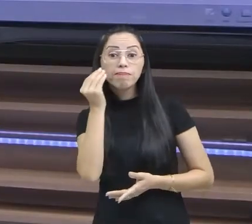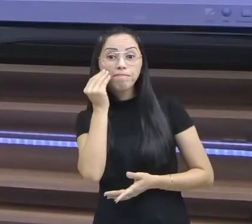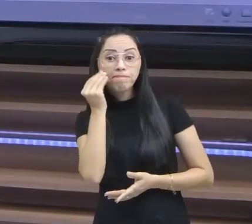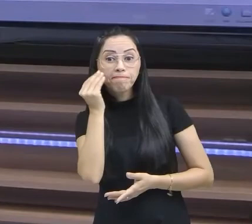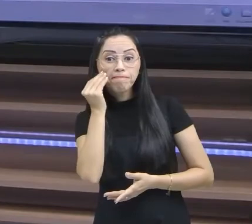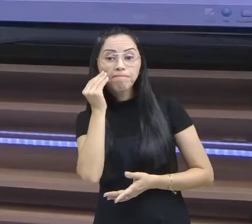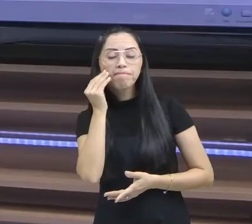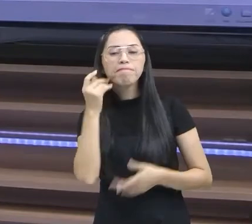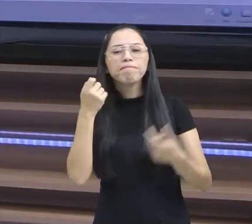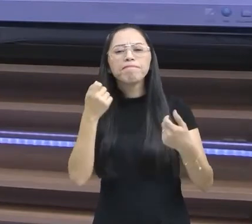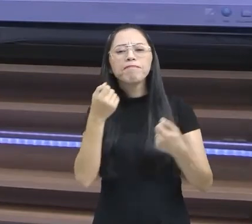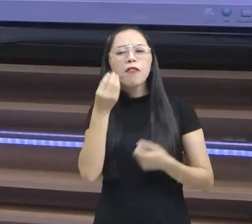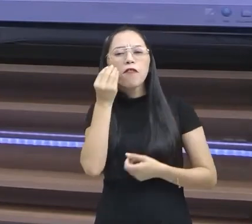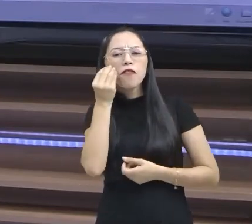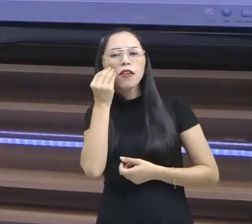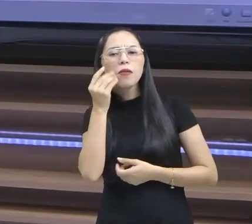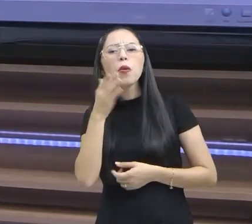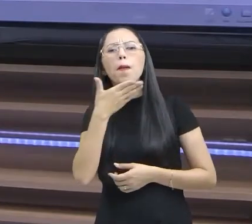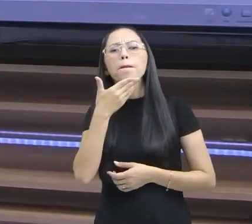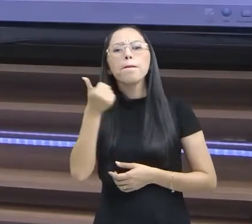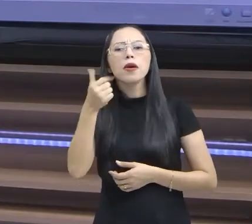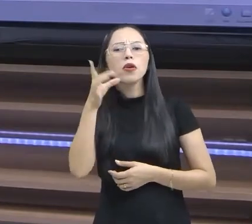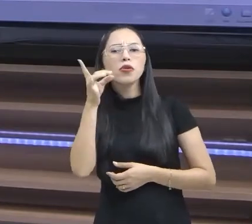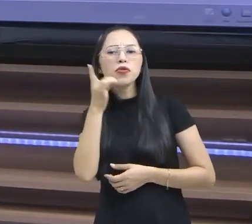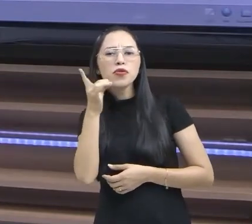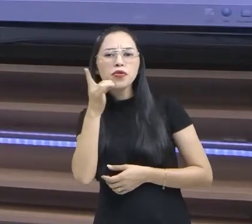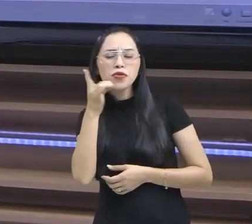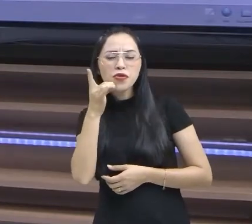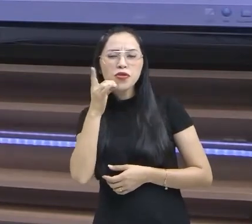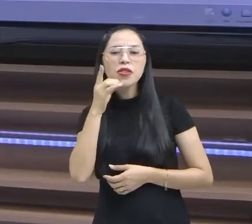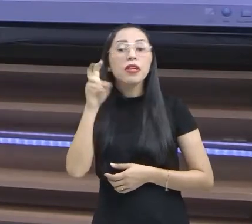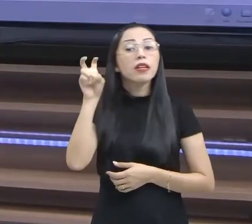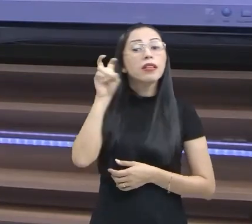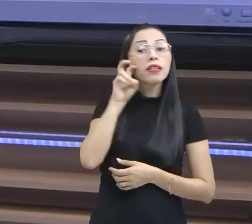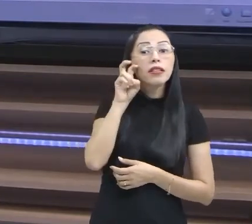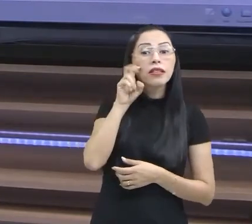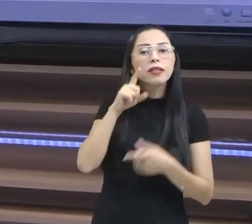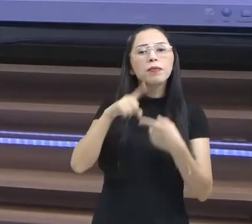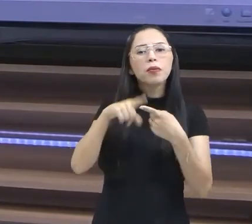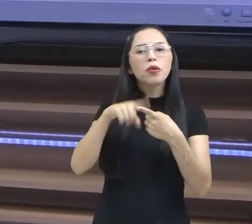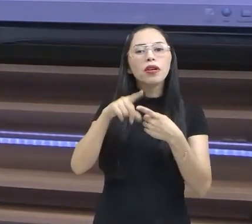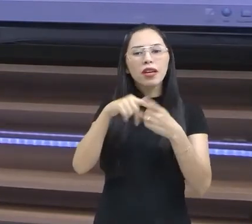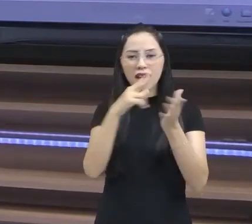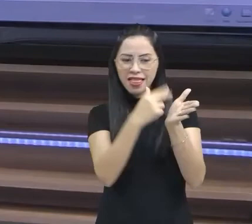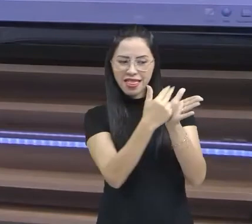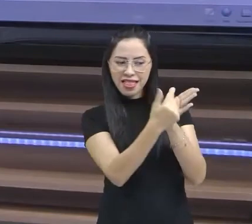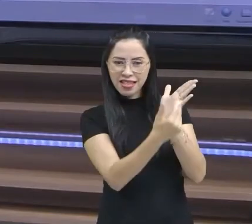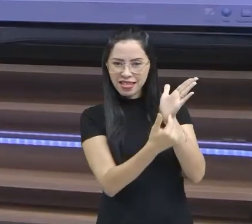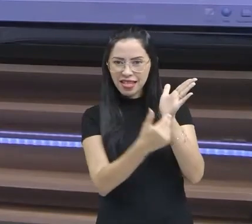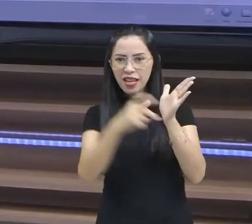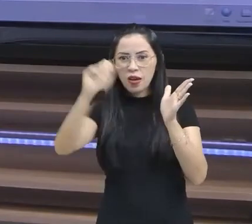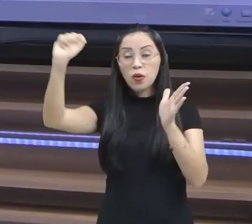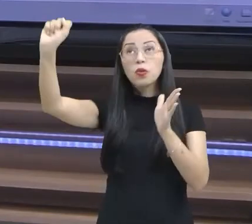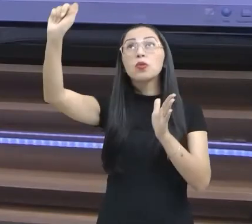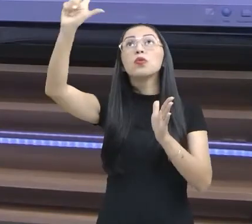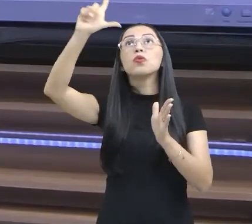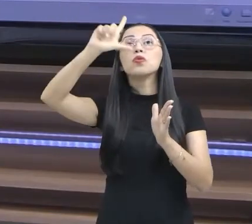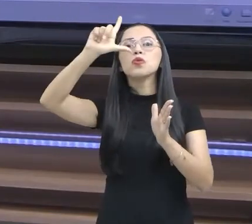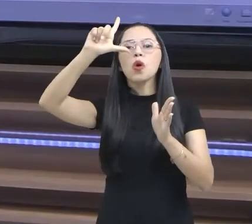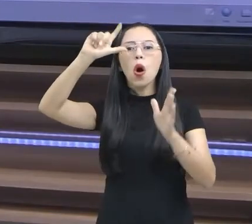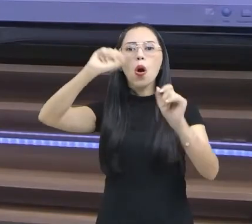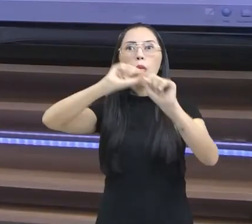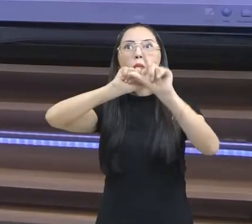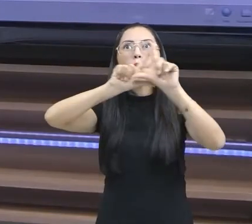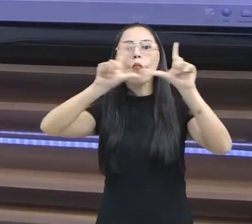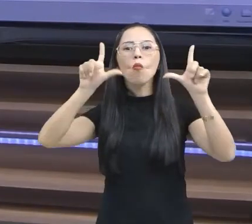temperatura. Vimos que o melhor dia para Maria e a praia é na quinta. E por quê? Porque o sol aparece sem nuvens. Então, quando